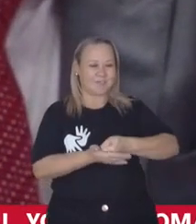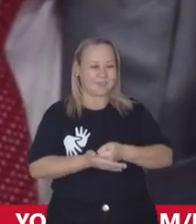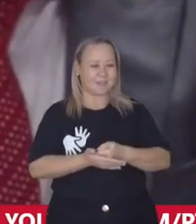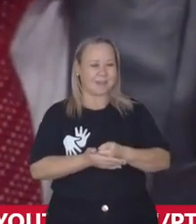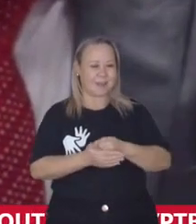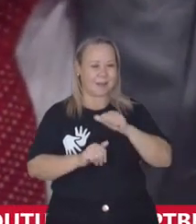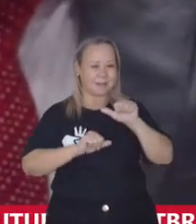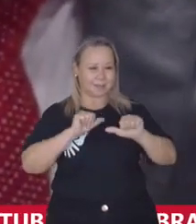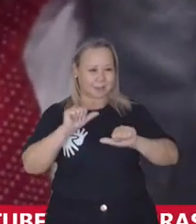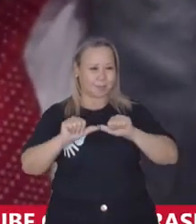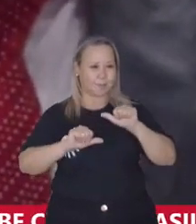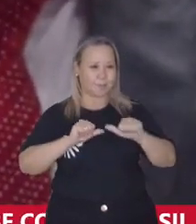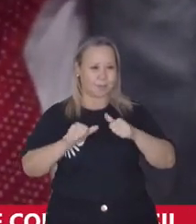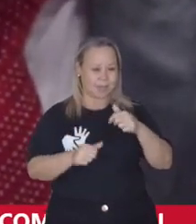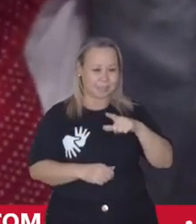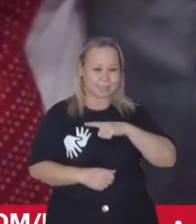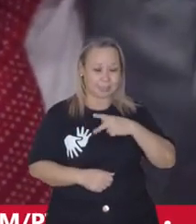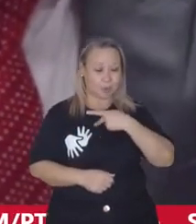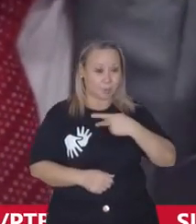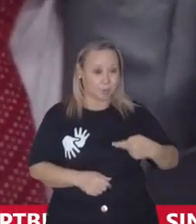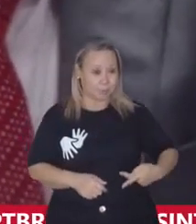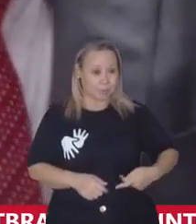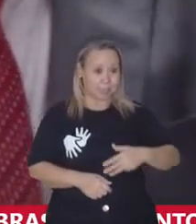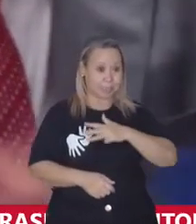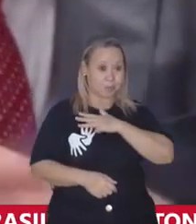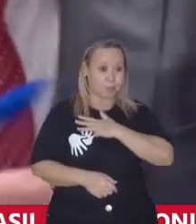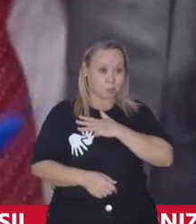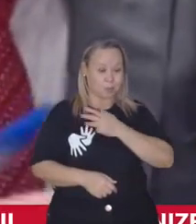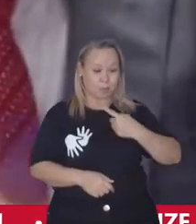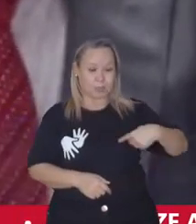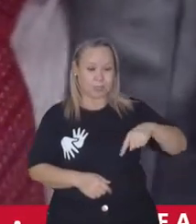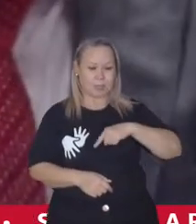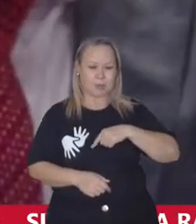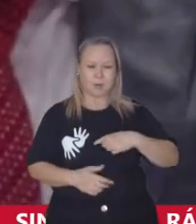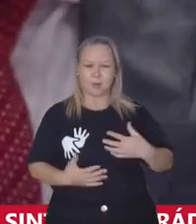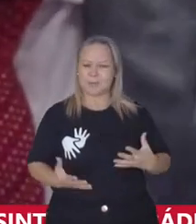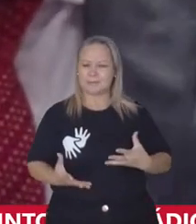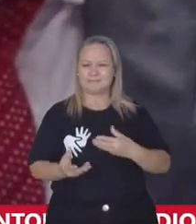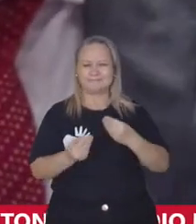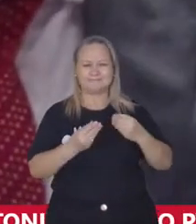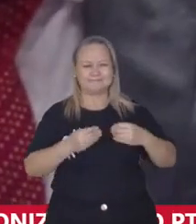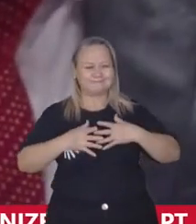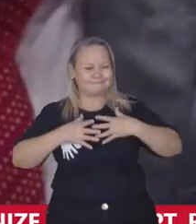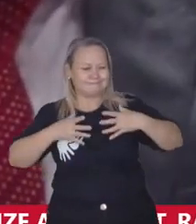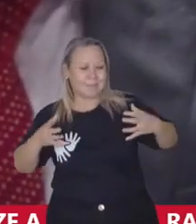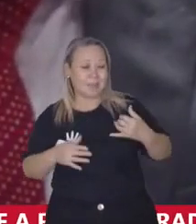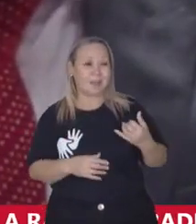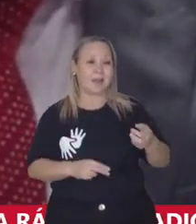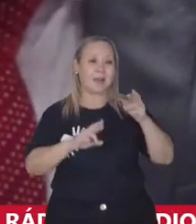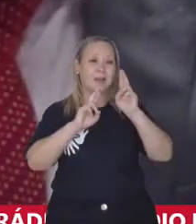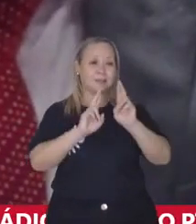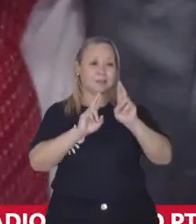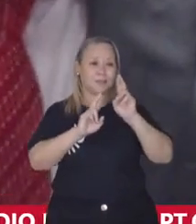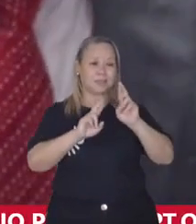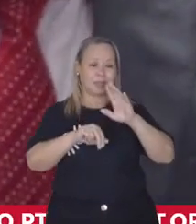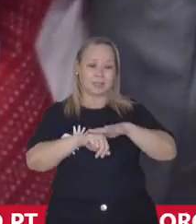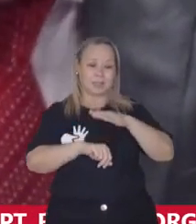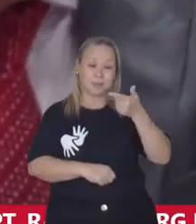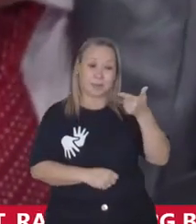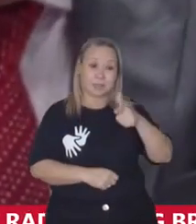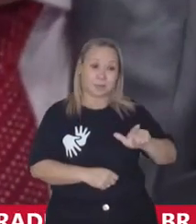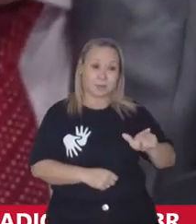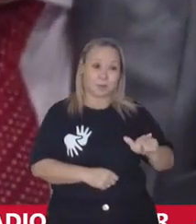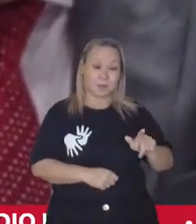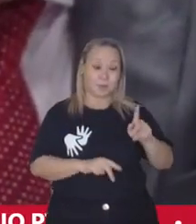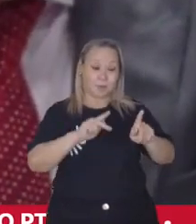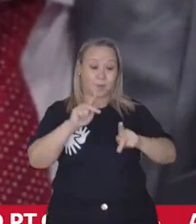travessia, tendo aí no presidente Lula a nossa grande esperança de, mais uma vez, o povo voltar a ser